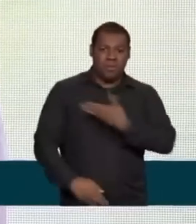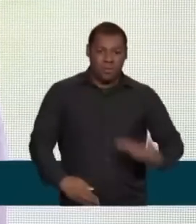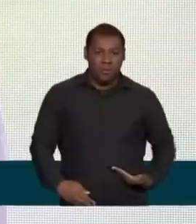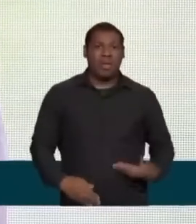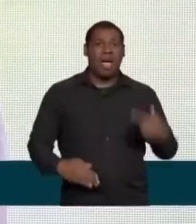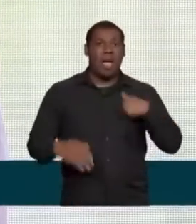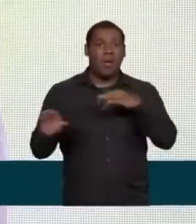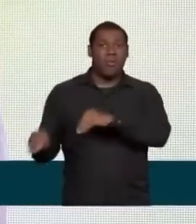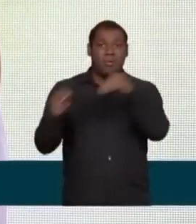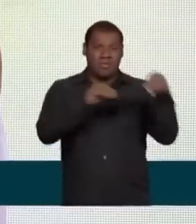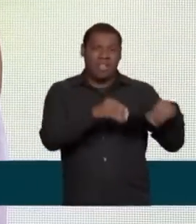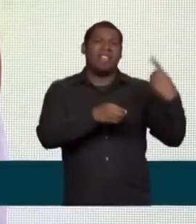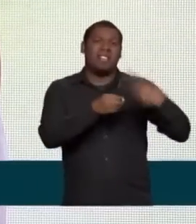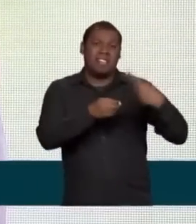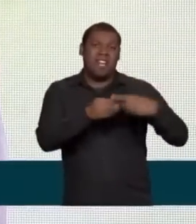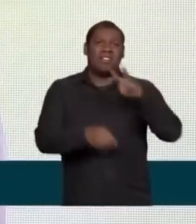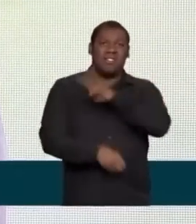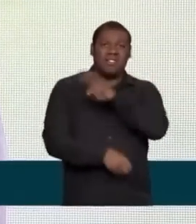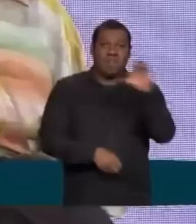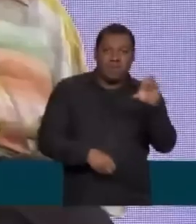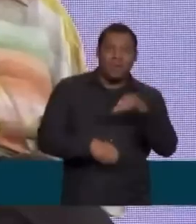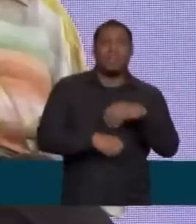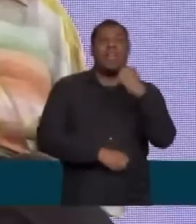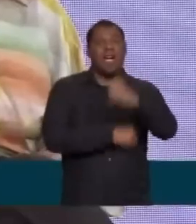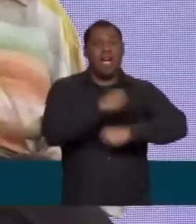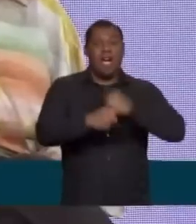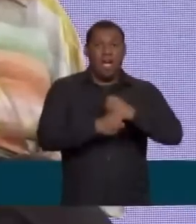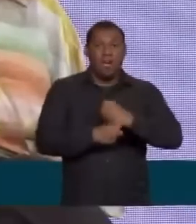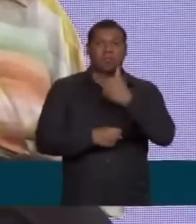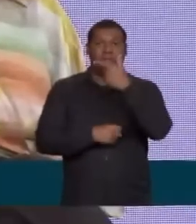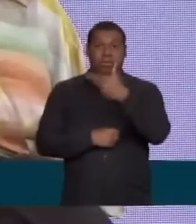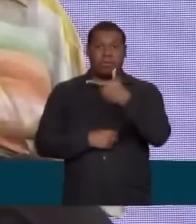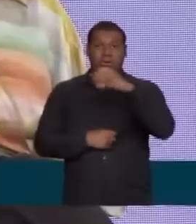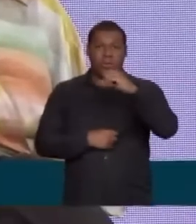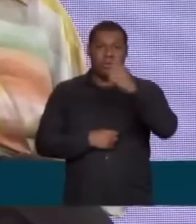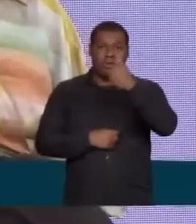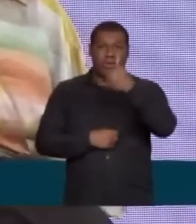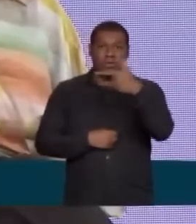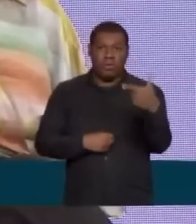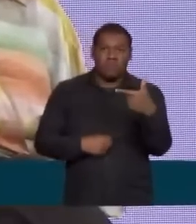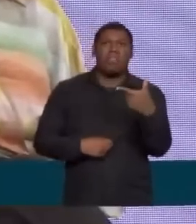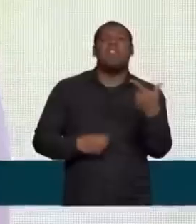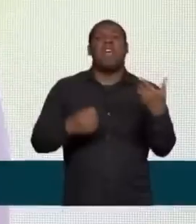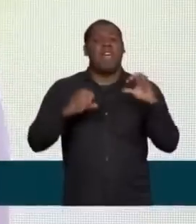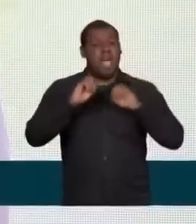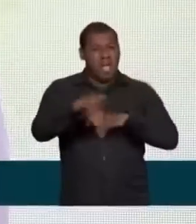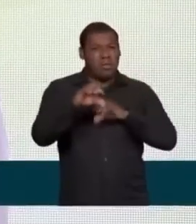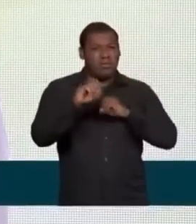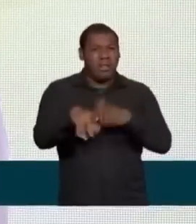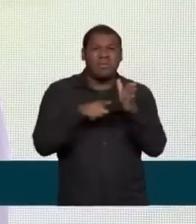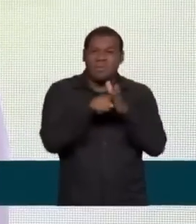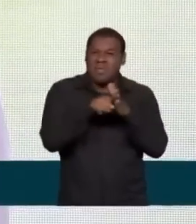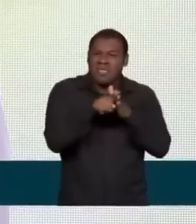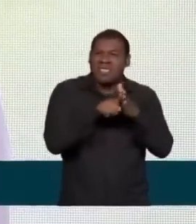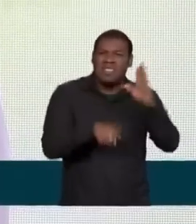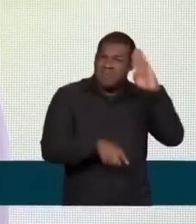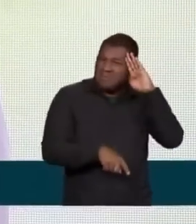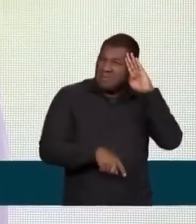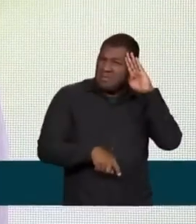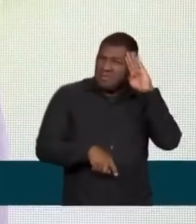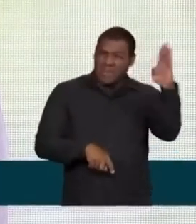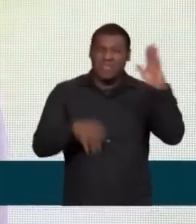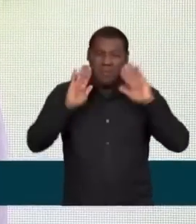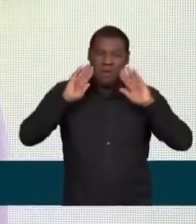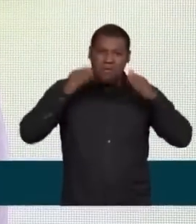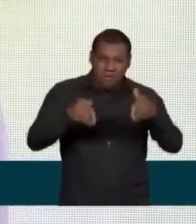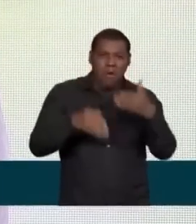morar fora. Felizmente, naquele ano de 2012, a educação e a pesquisa eram prioridades do governo.